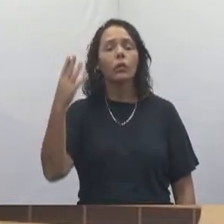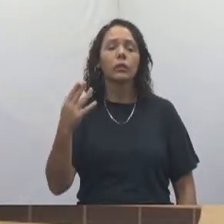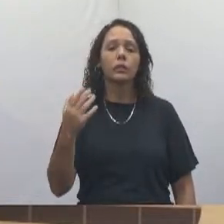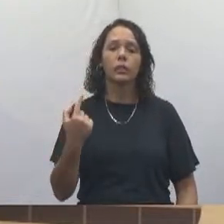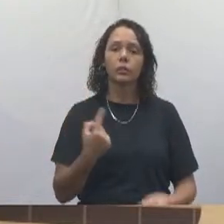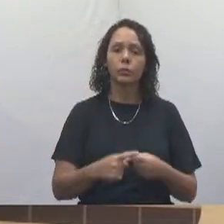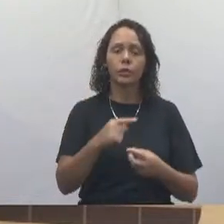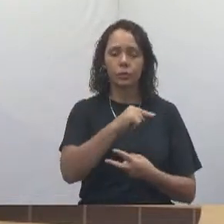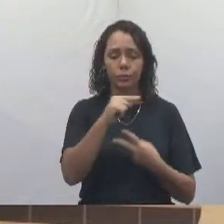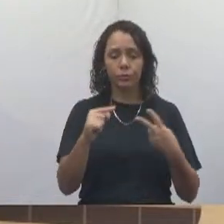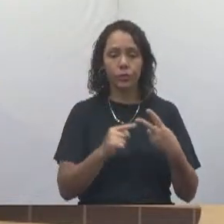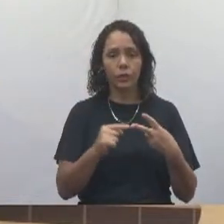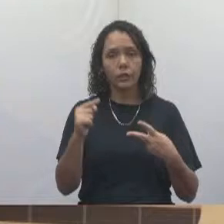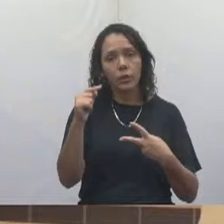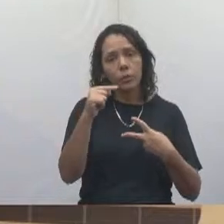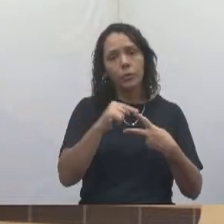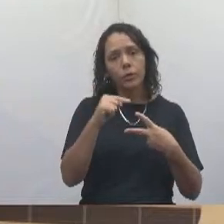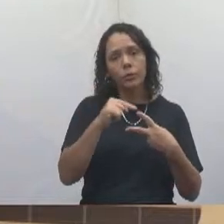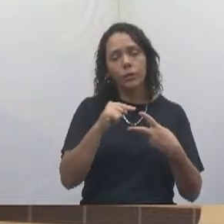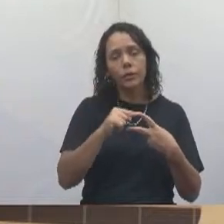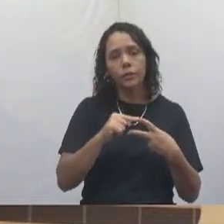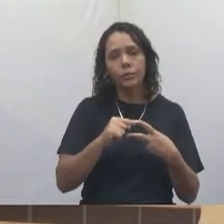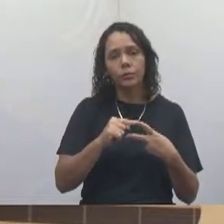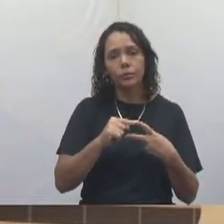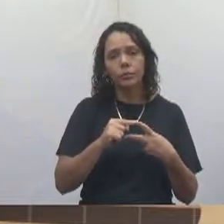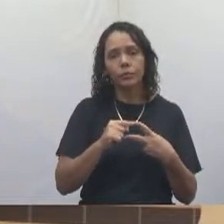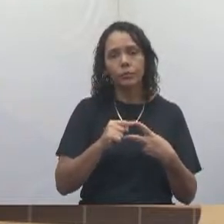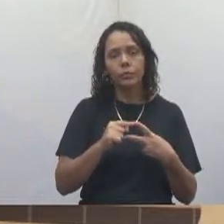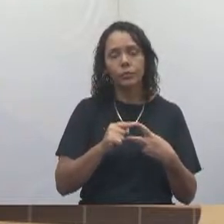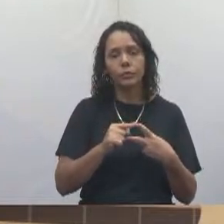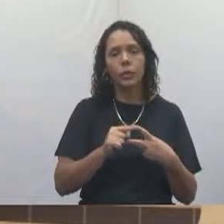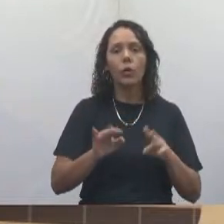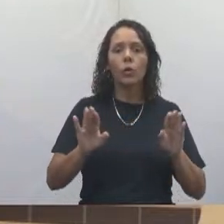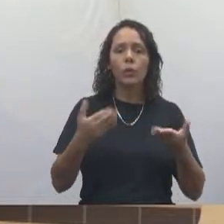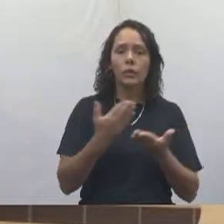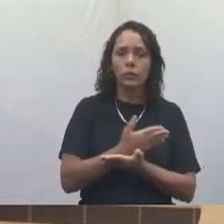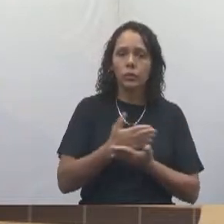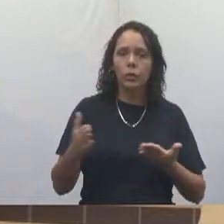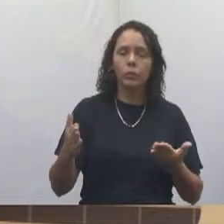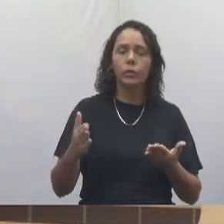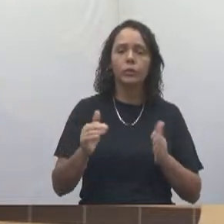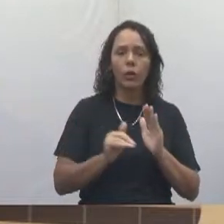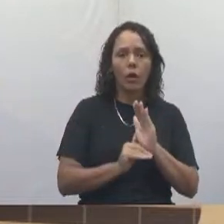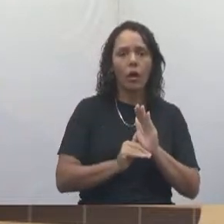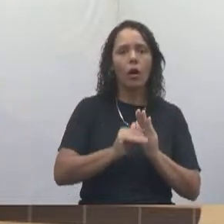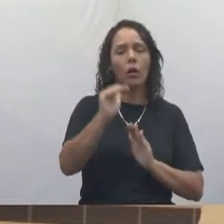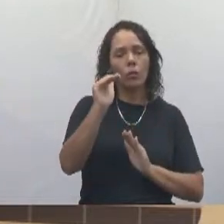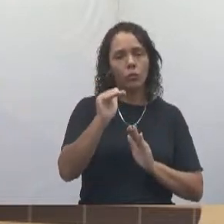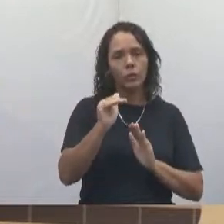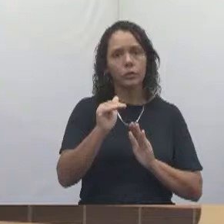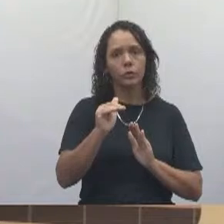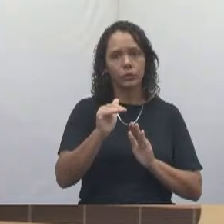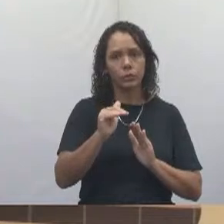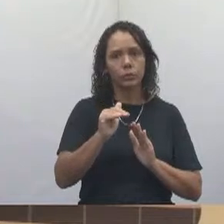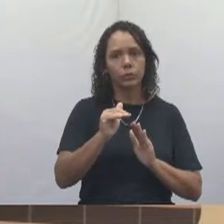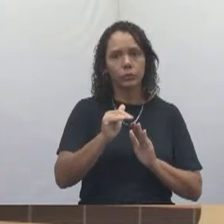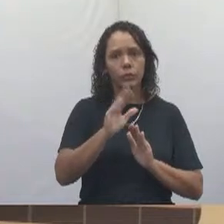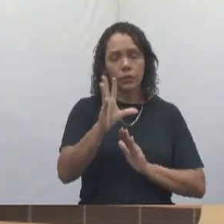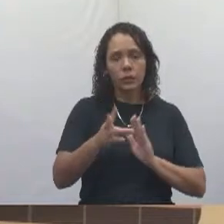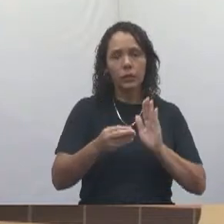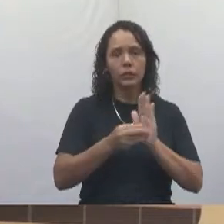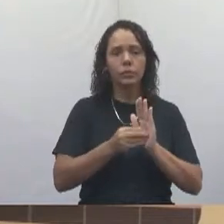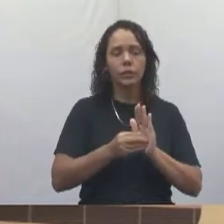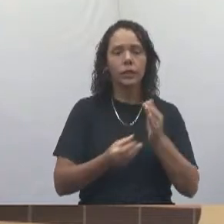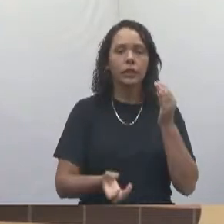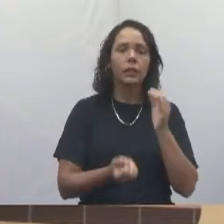2 fenômenos. Primeiro fenômeno, desde que houve o aumento das emendas impositivas, criando-se